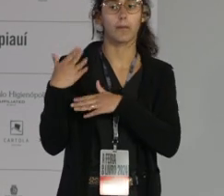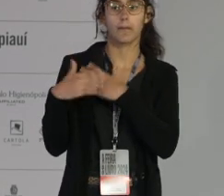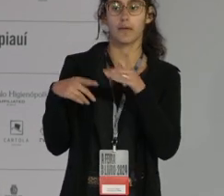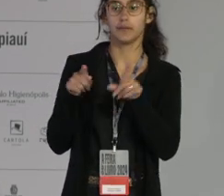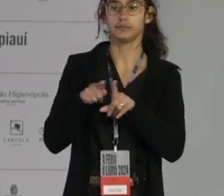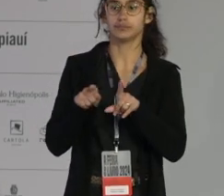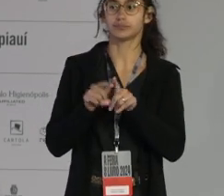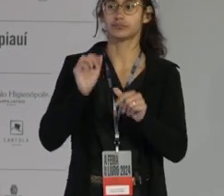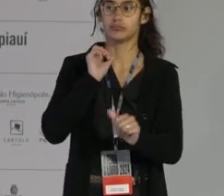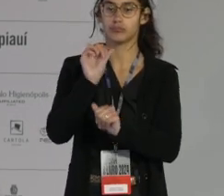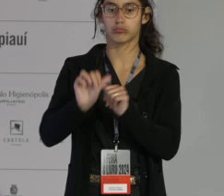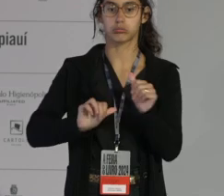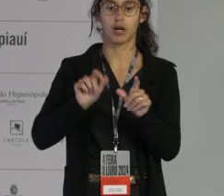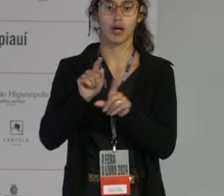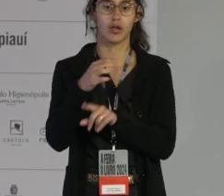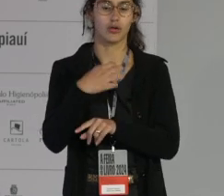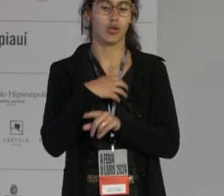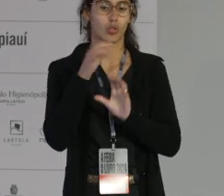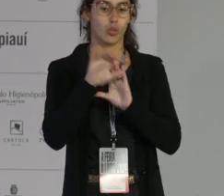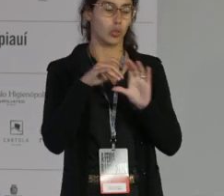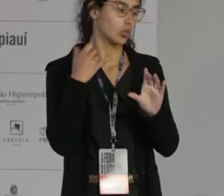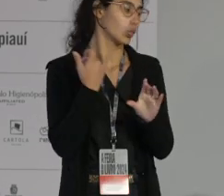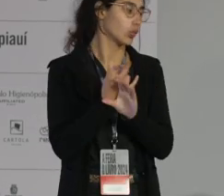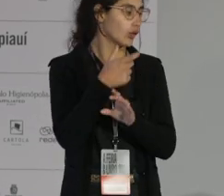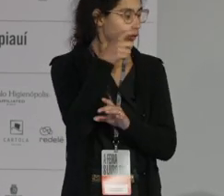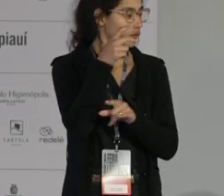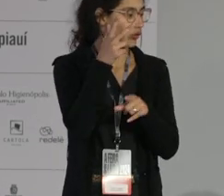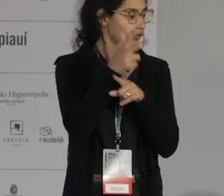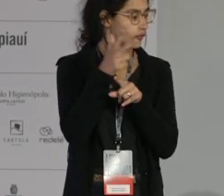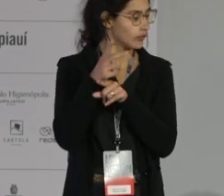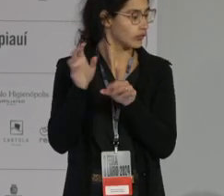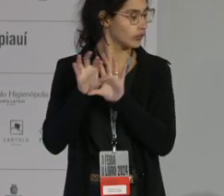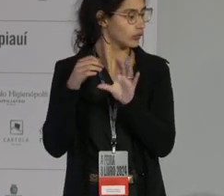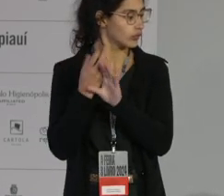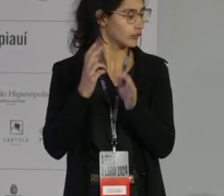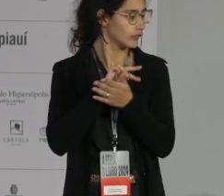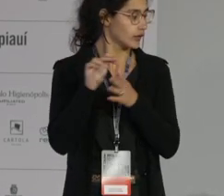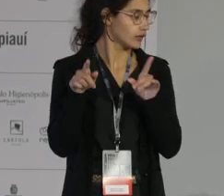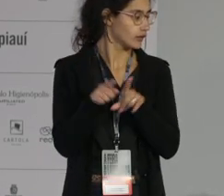se radicalizando através do YouTube, vai assistindo vídeos no YouTube